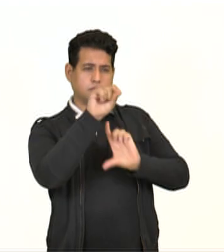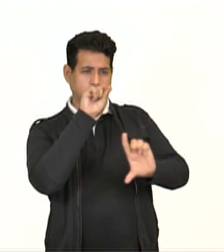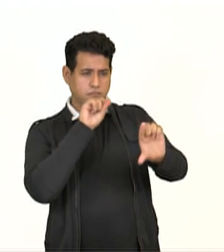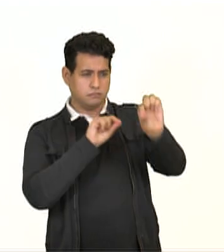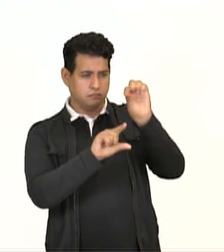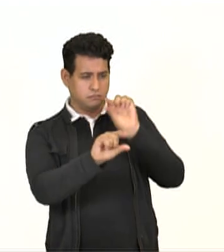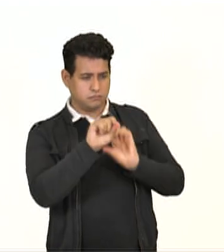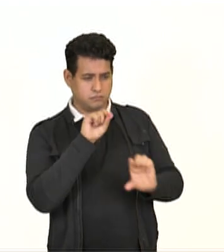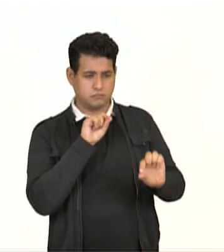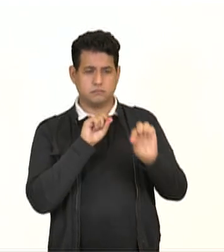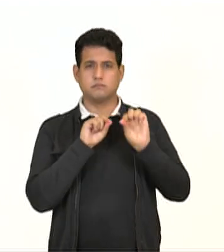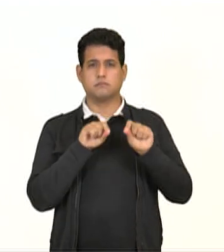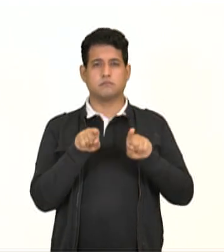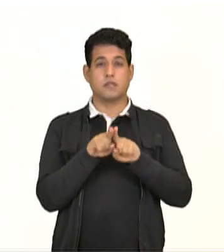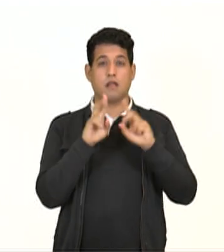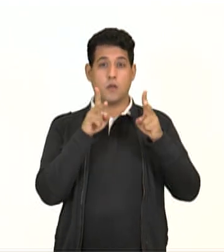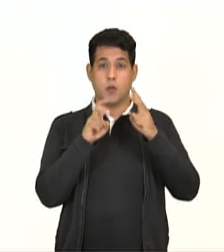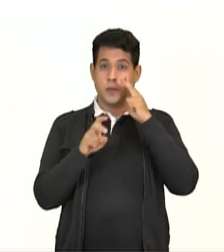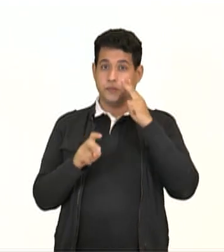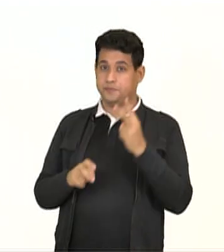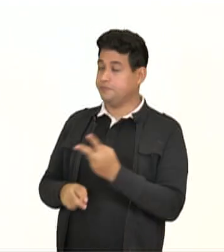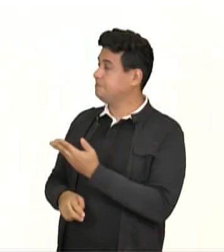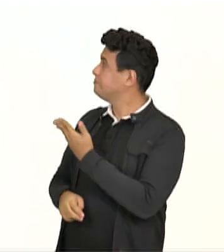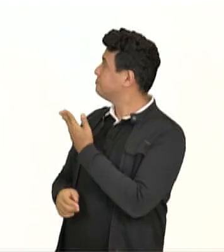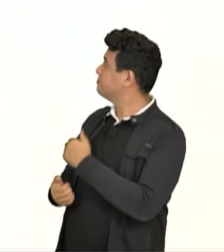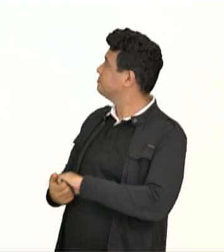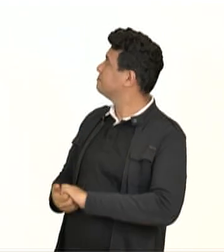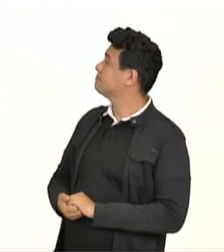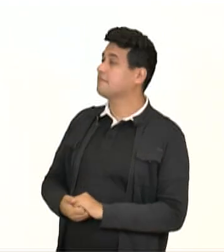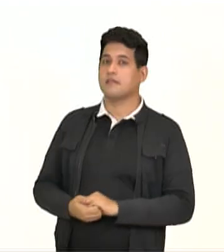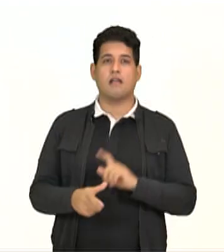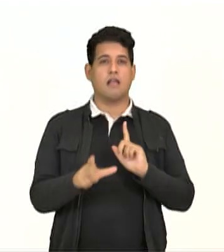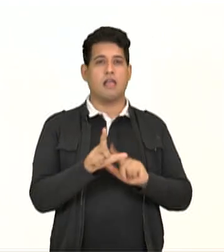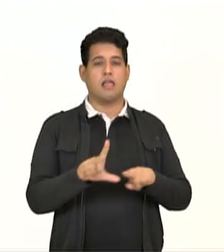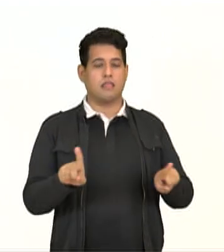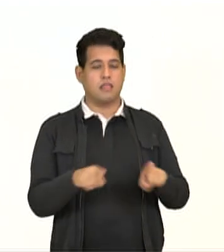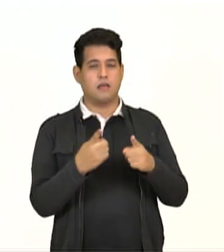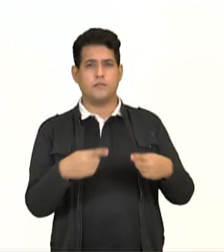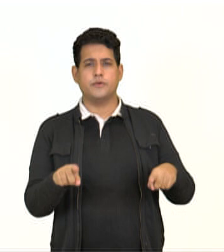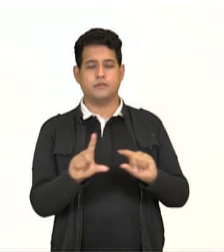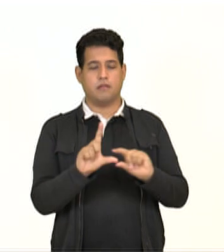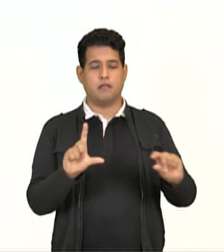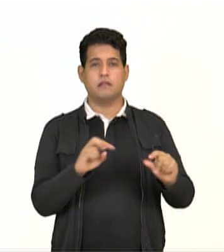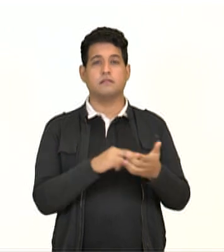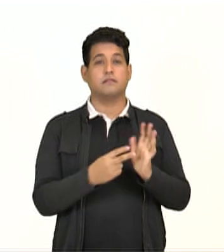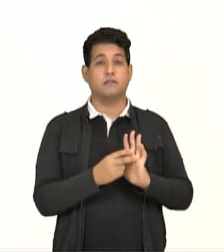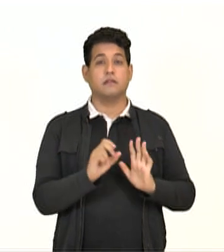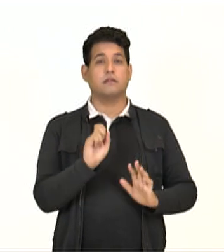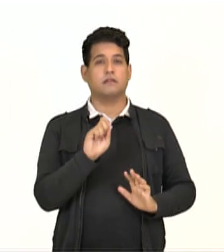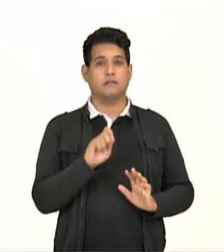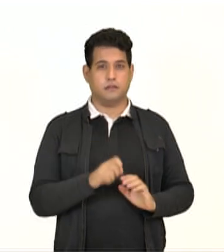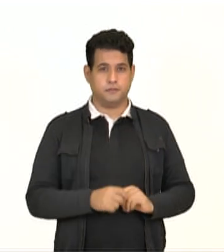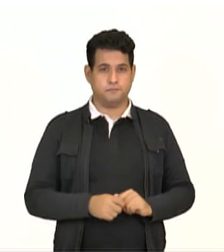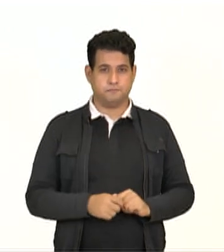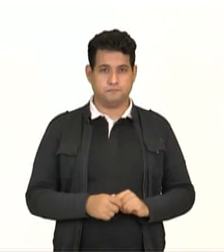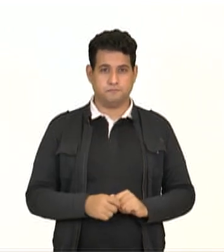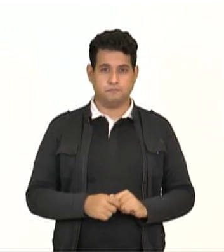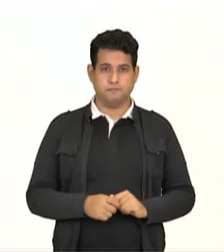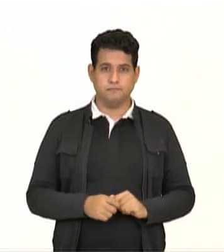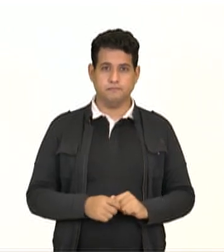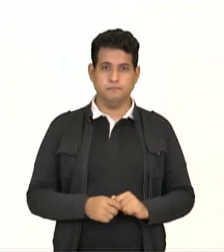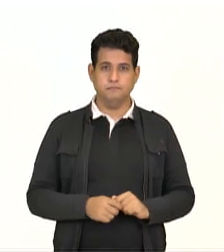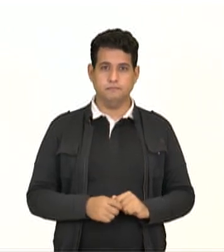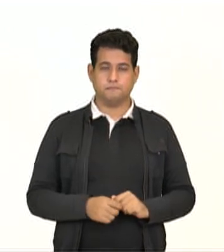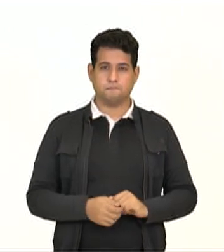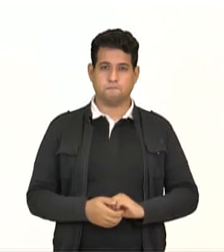uma resolução. Veja só, aqui na lyrics, na letra de música, ele diz I am going to treat her kind.